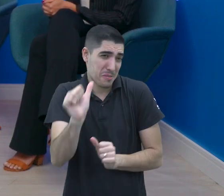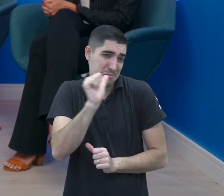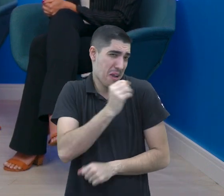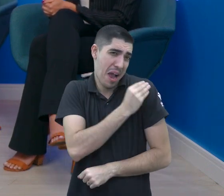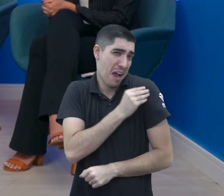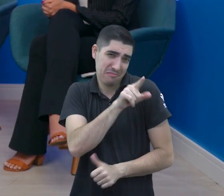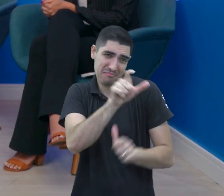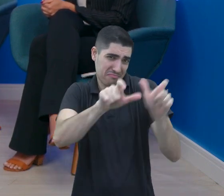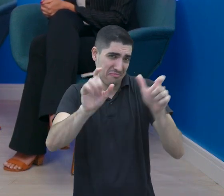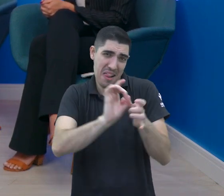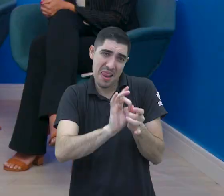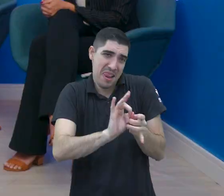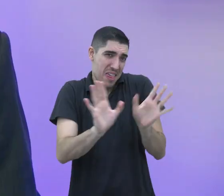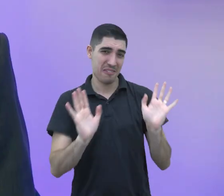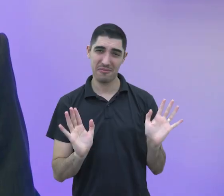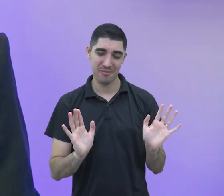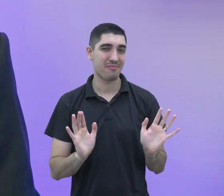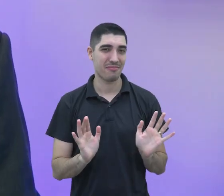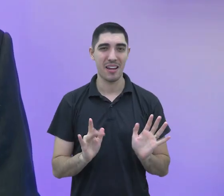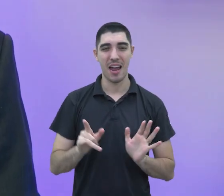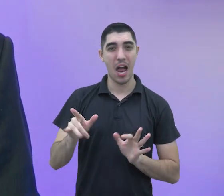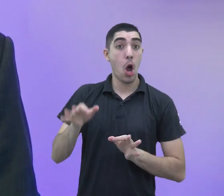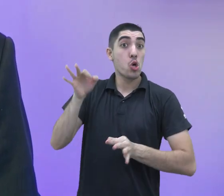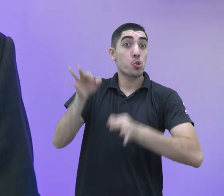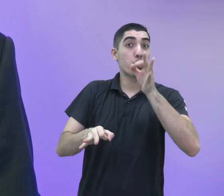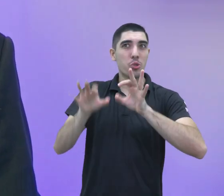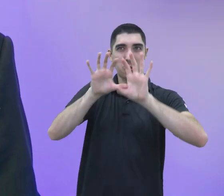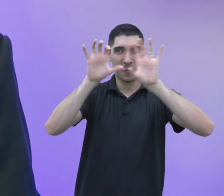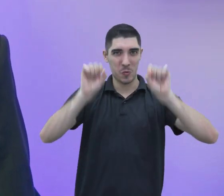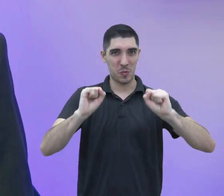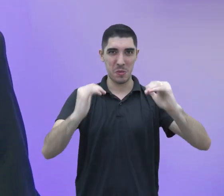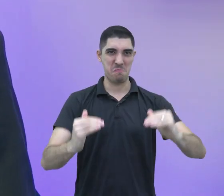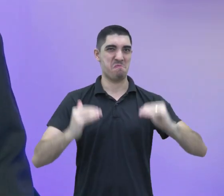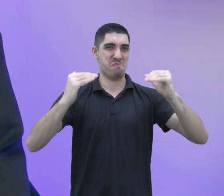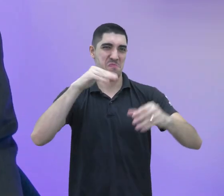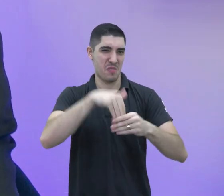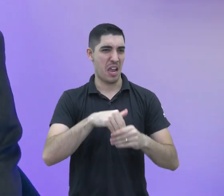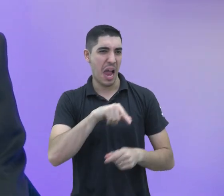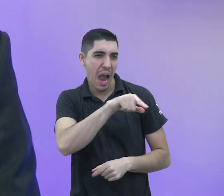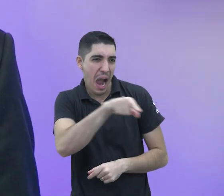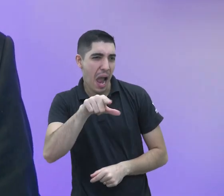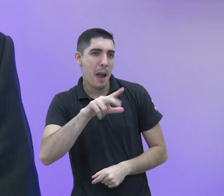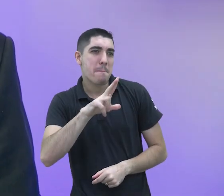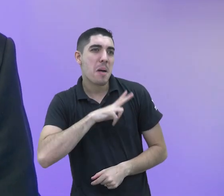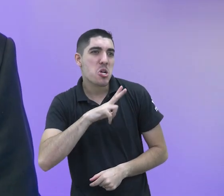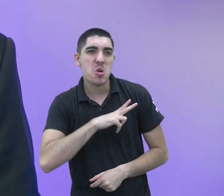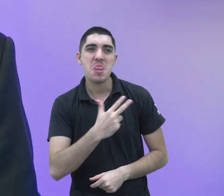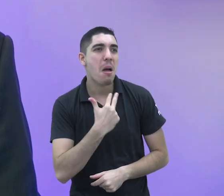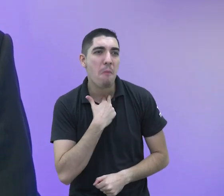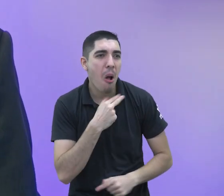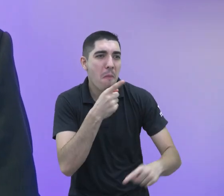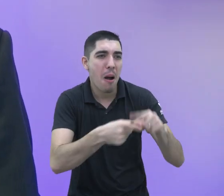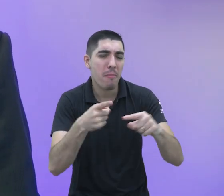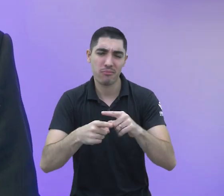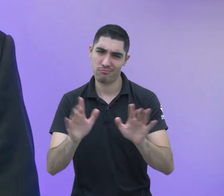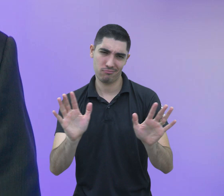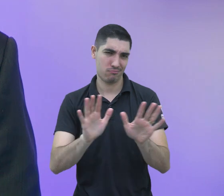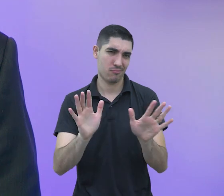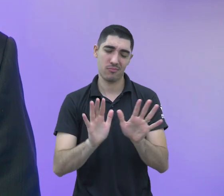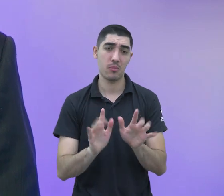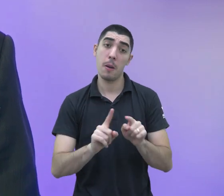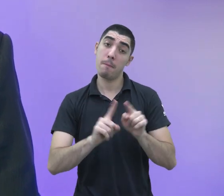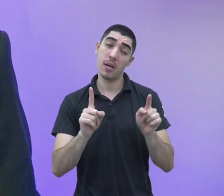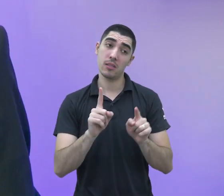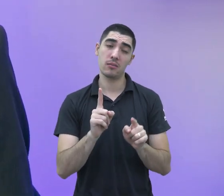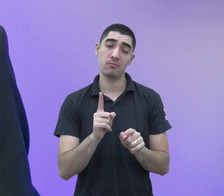Pode, né? Todo mundo pode, tem o livre-arbítrio, né? A Justiça Eleitoral, ela não se adentra nessas questões de foro íntimo aí da vida pessoal de cada